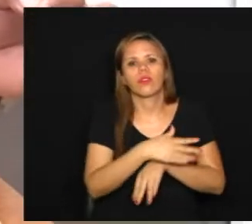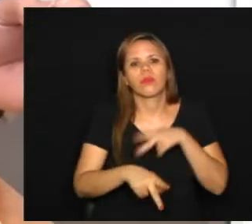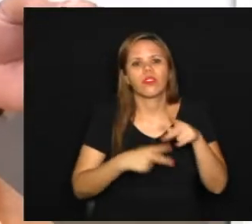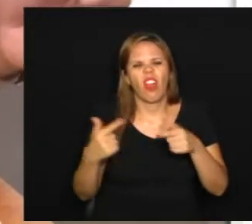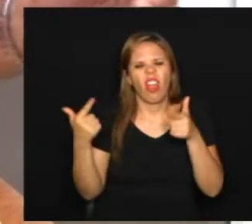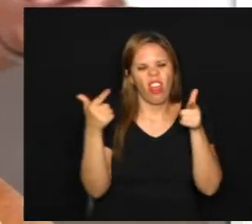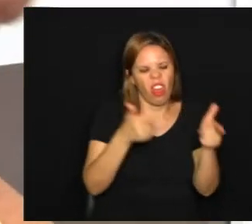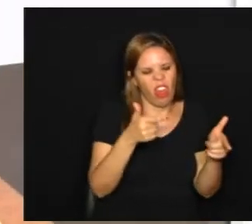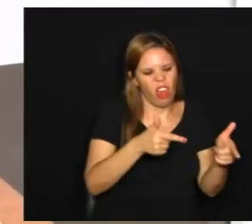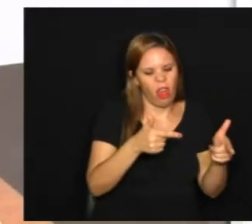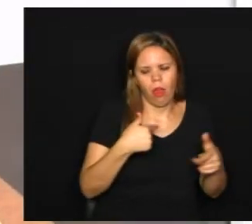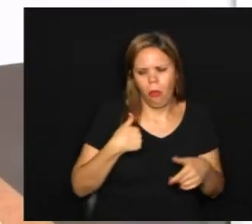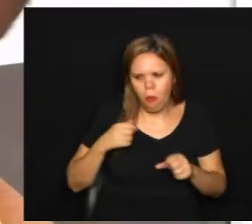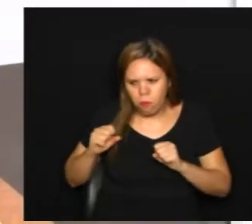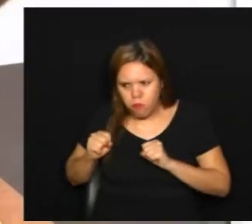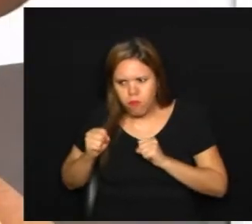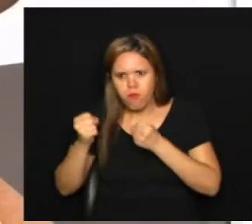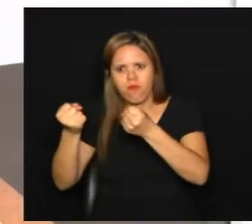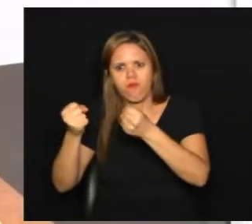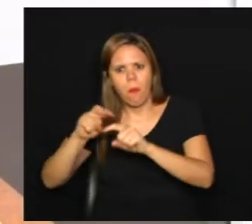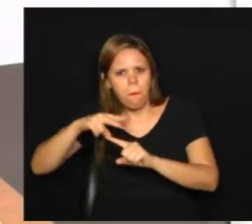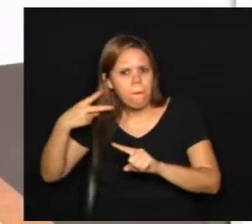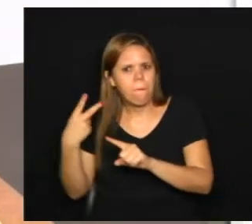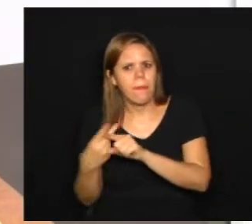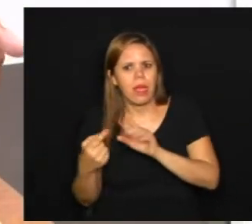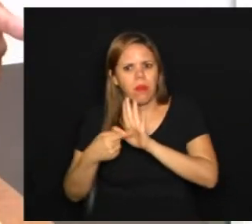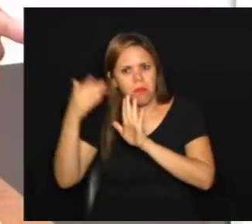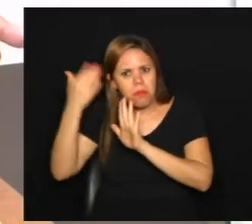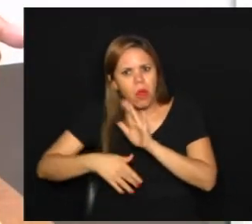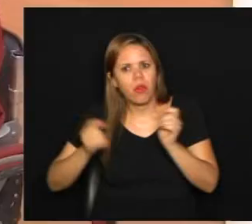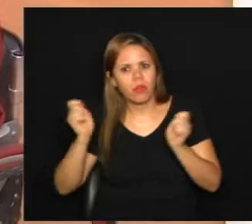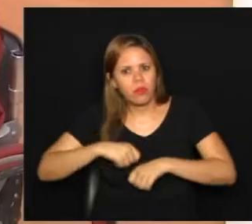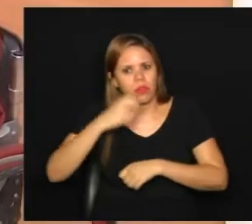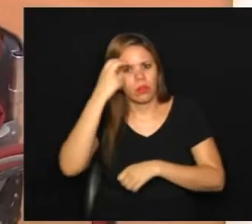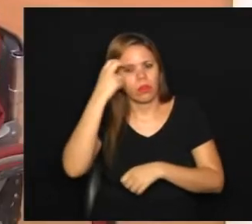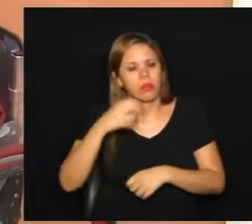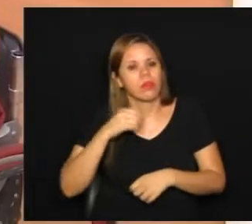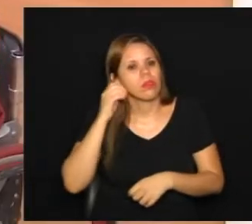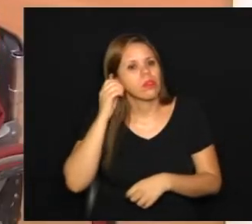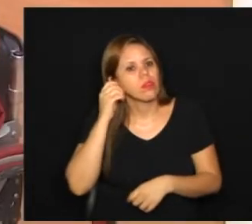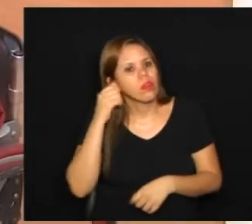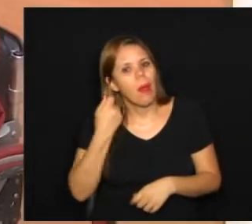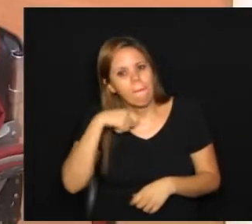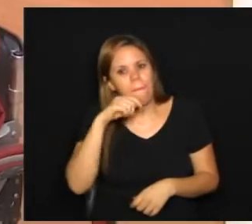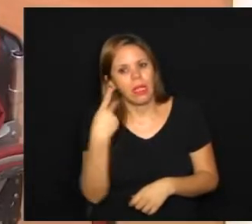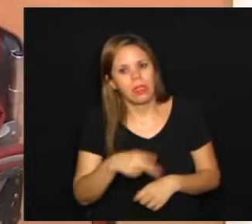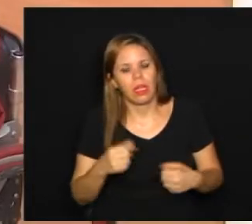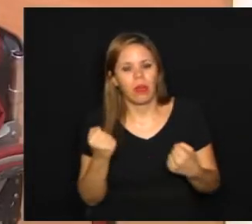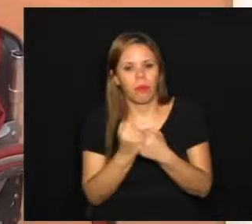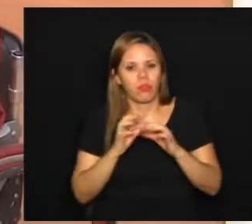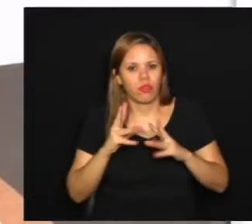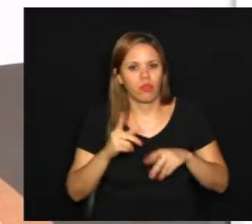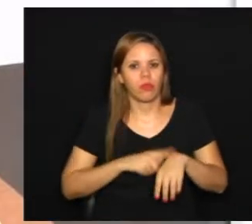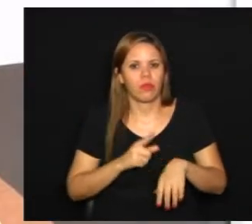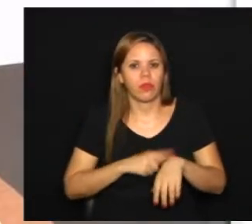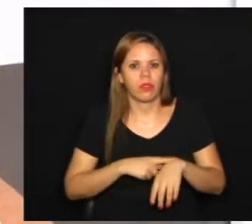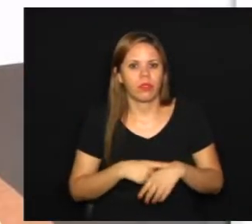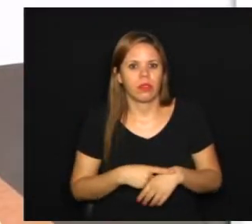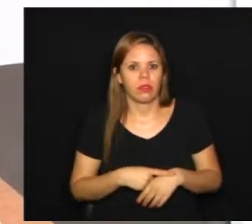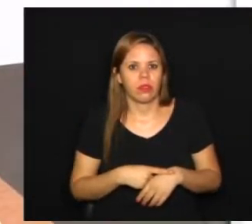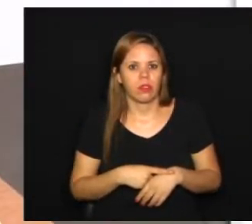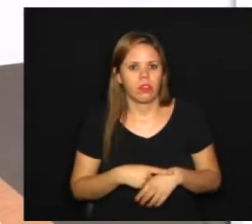mim, eu procurava fazer 2 vezes mais para mostrar que eu era capaz. A mãe o apoiou em todos os momentos. Minha mãe